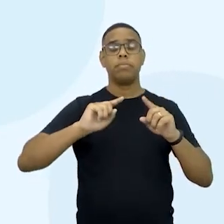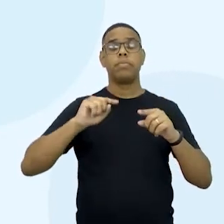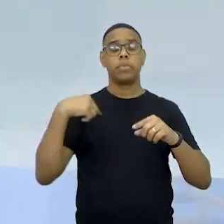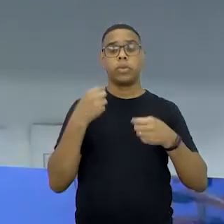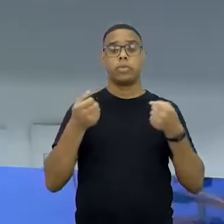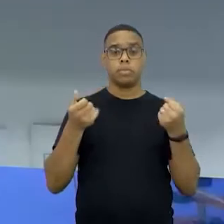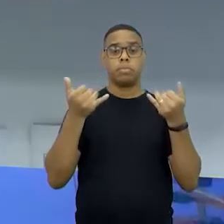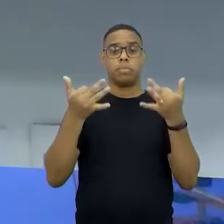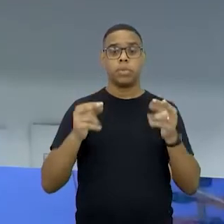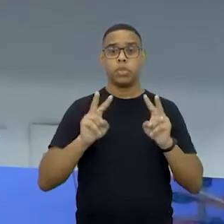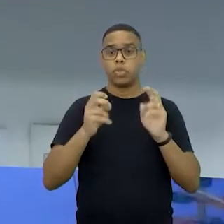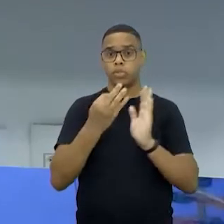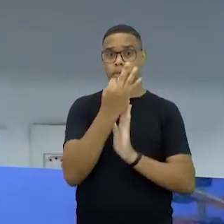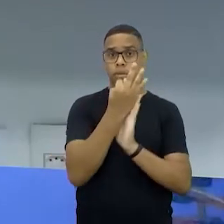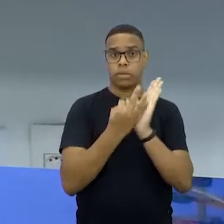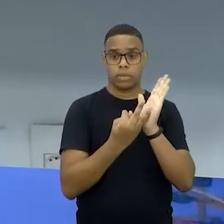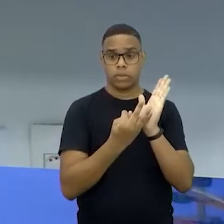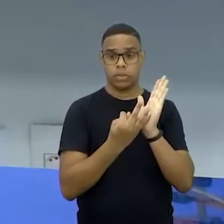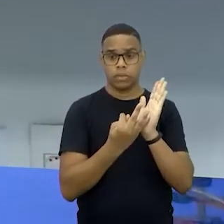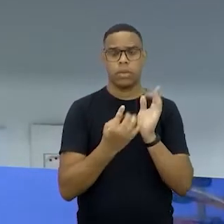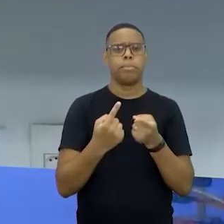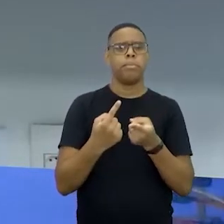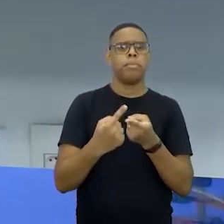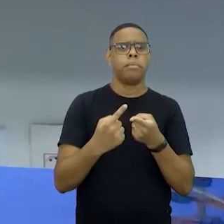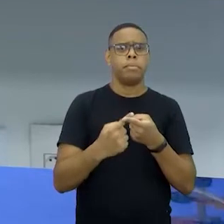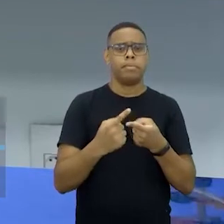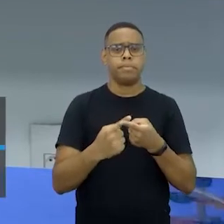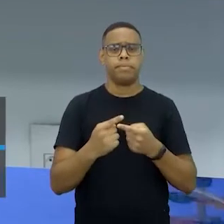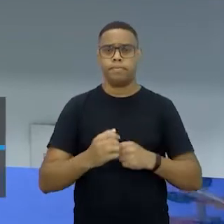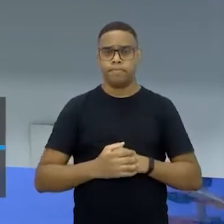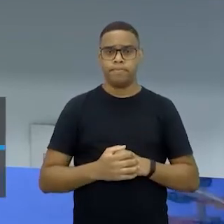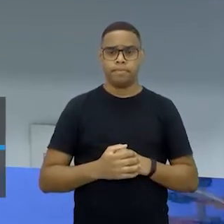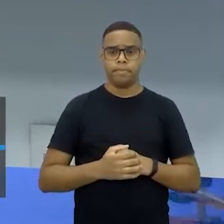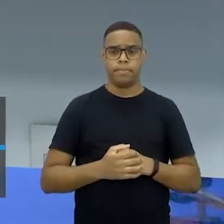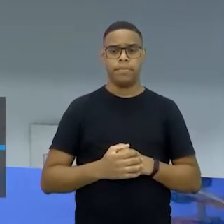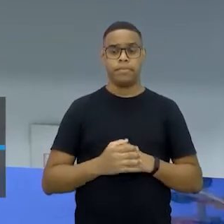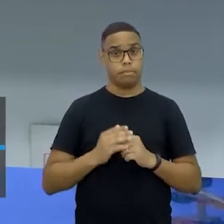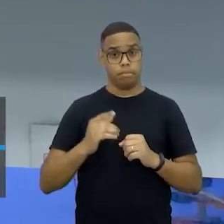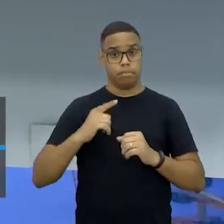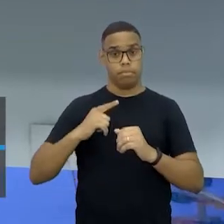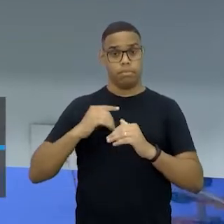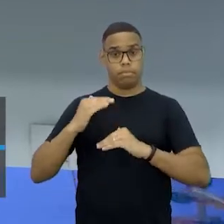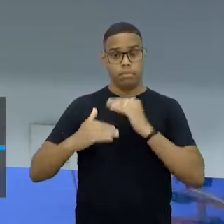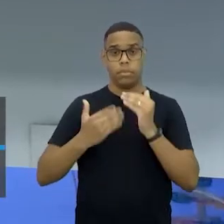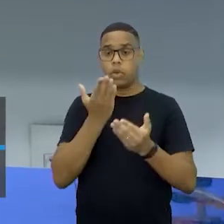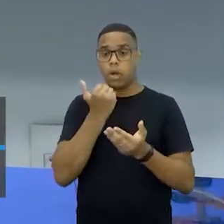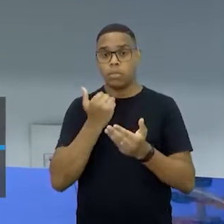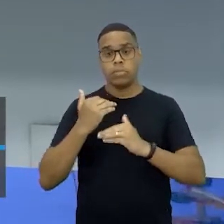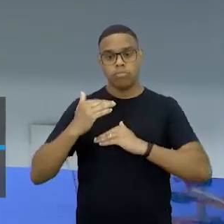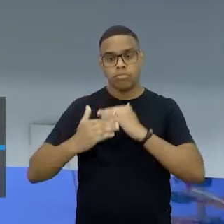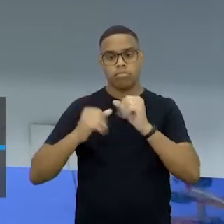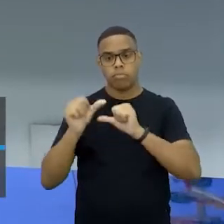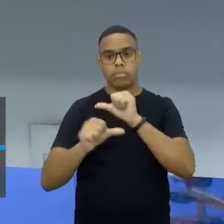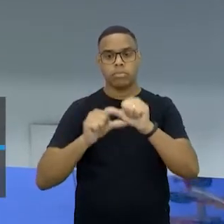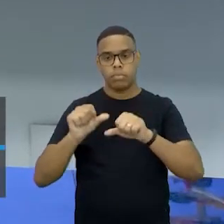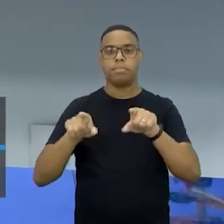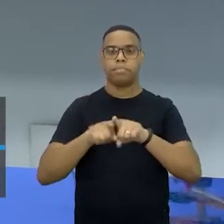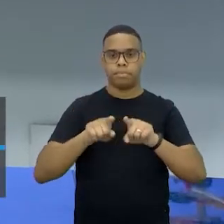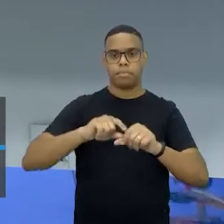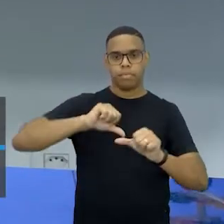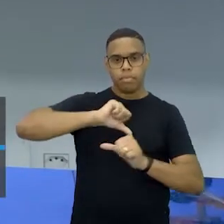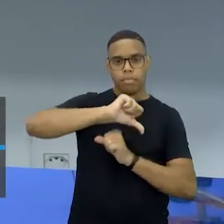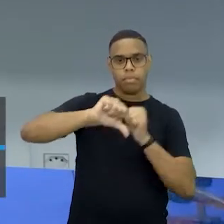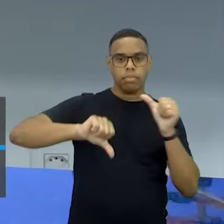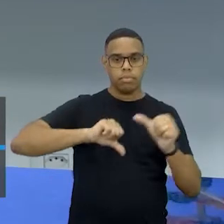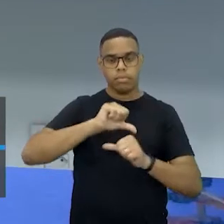falar um pouquinho a respeito desse texto porque Justamente a gente tem né Qual é a evolução da alimentação a gente tem também uma